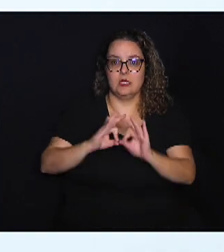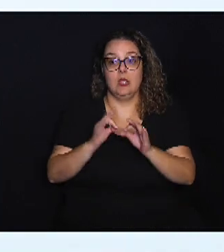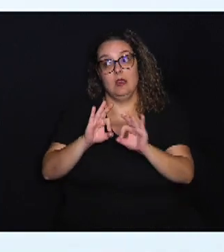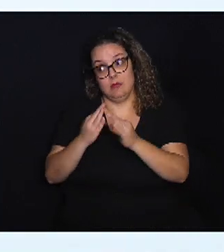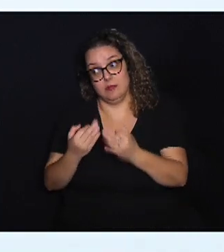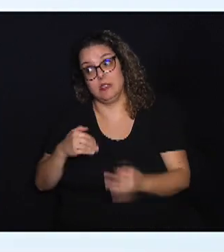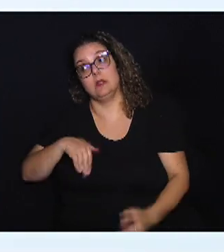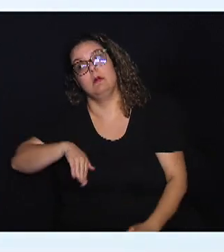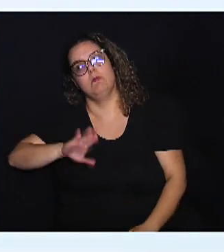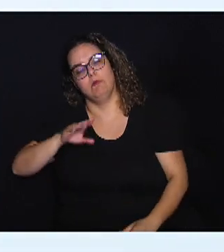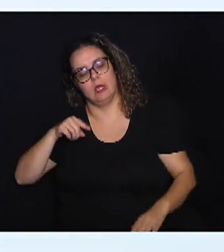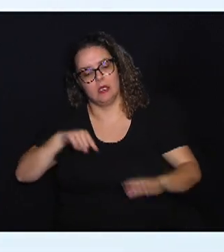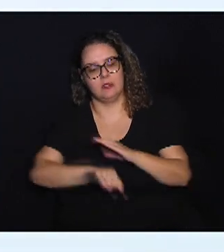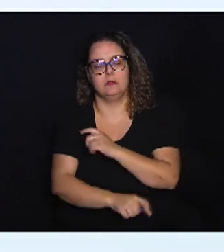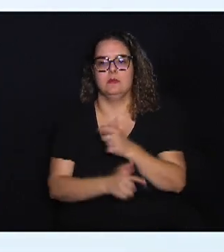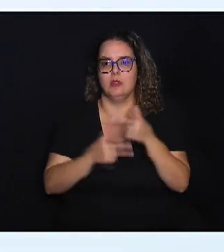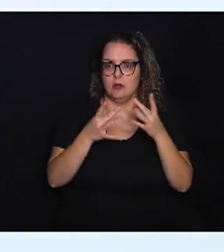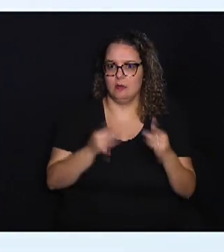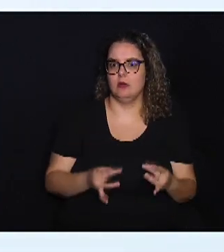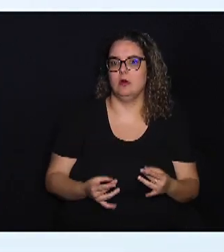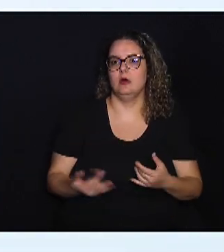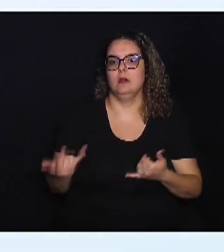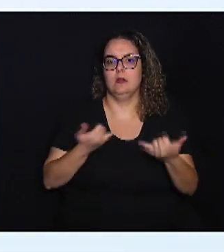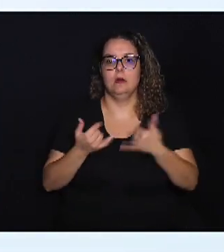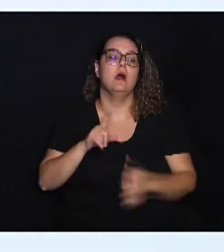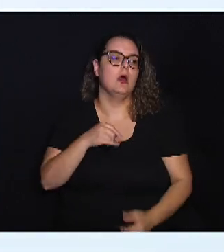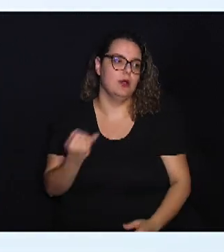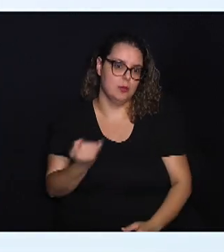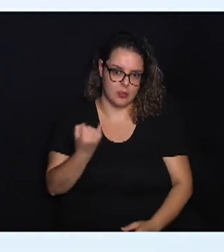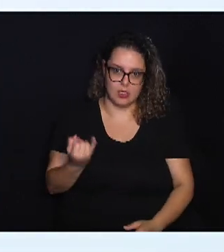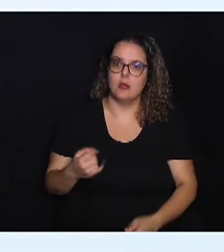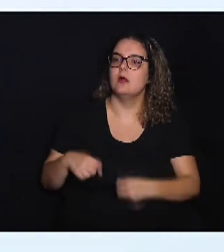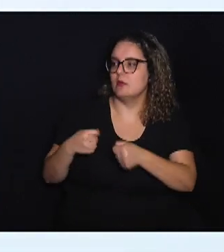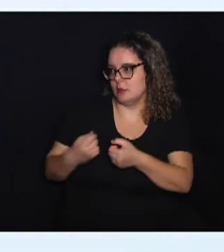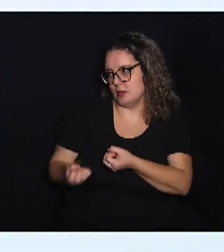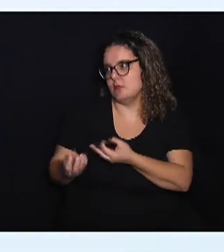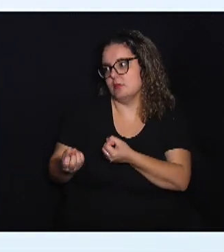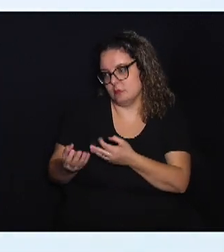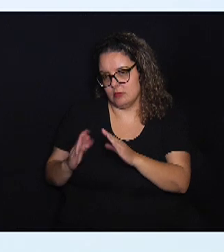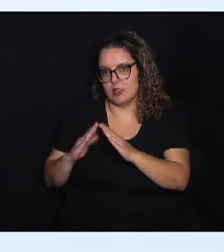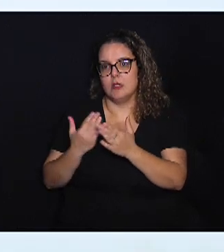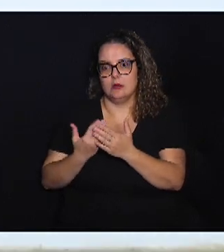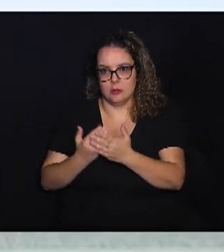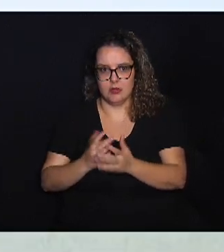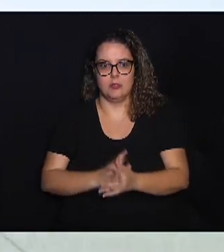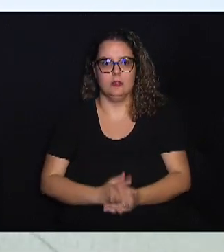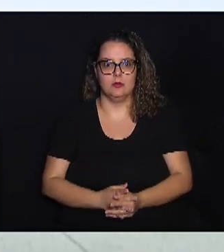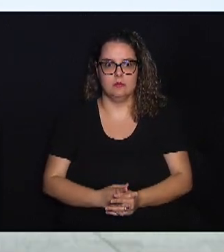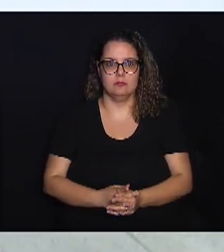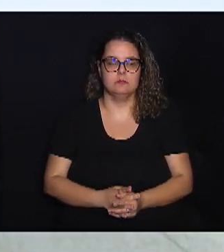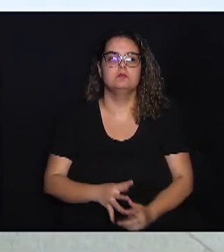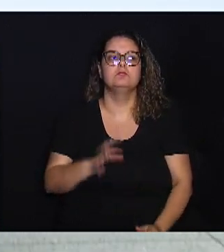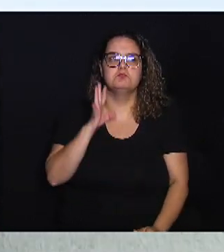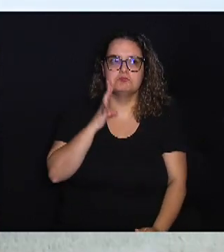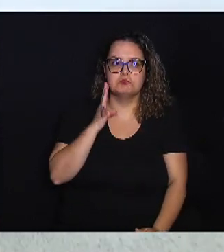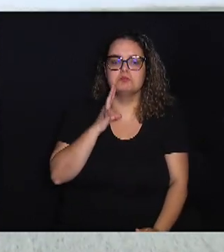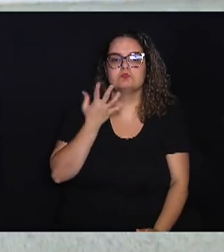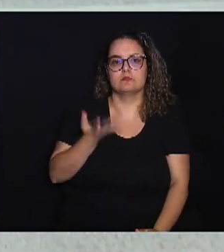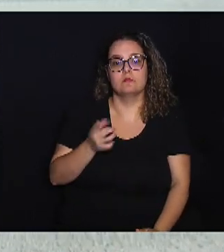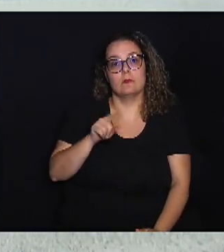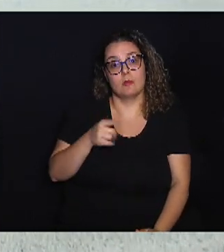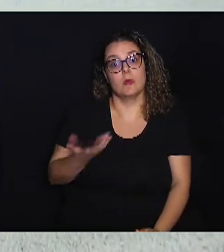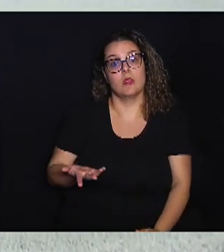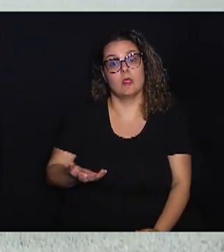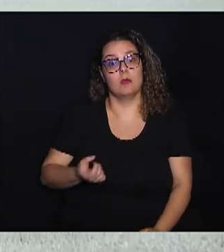mais. Então, ela precisa também nos abastecer dessas informações. Muito, muito bacana. É isso aí.